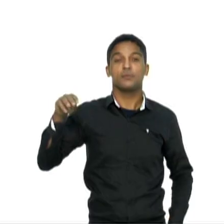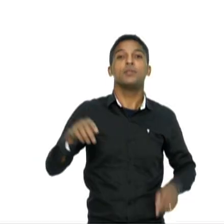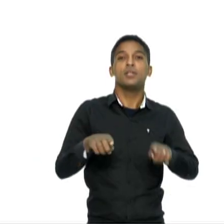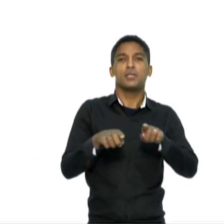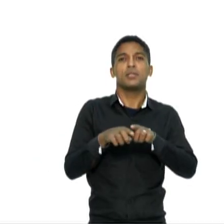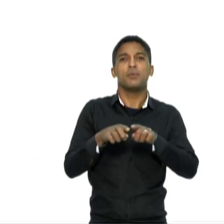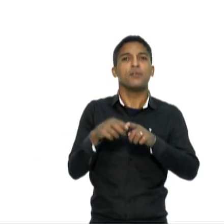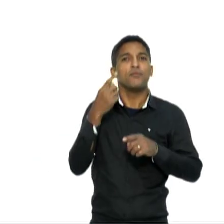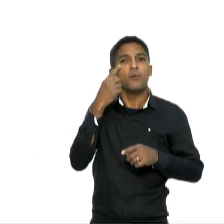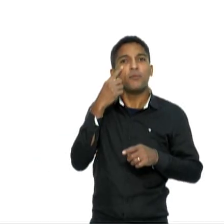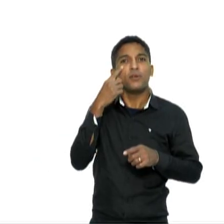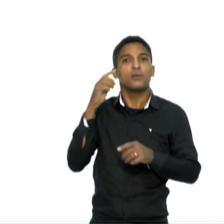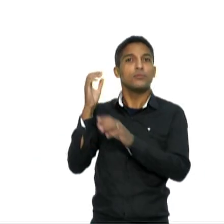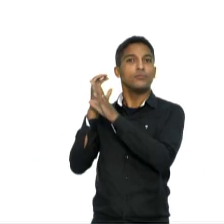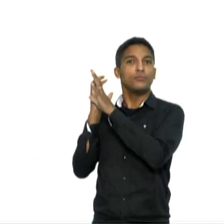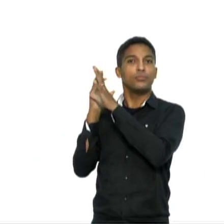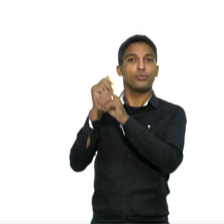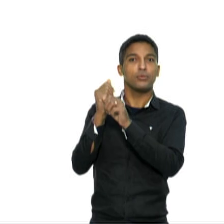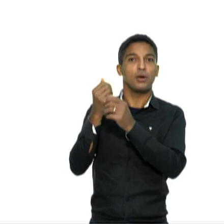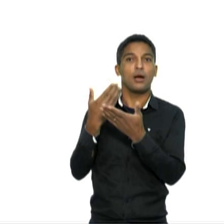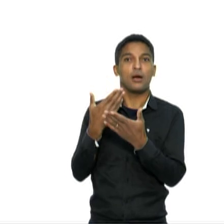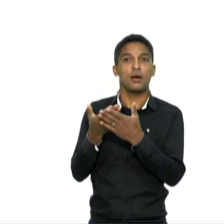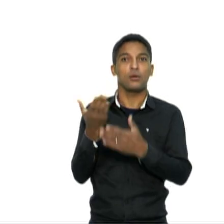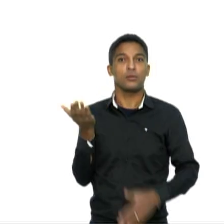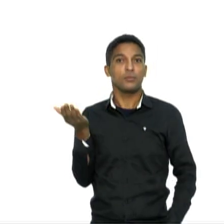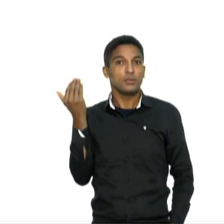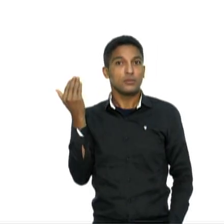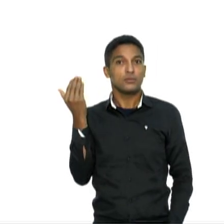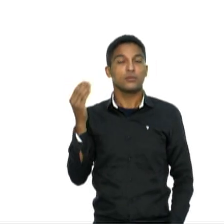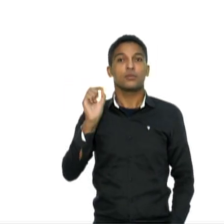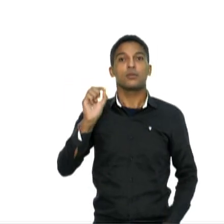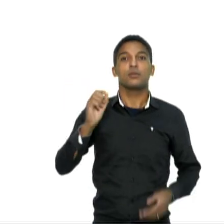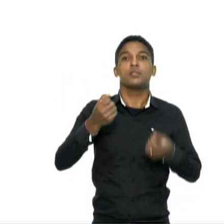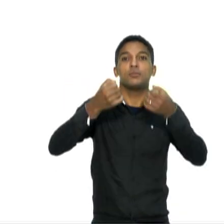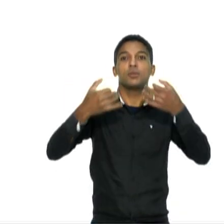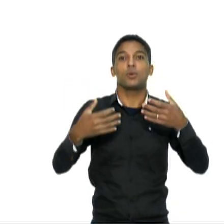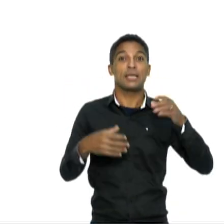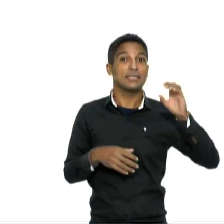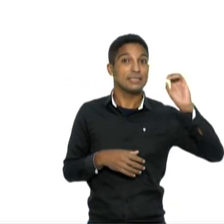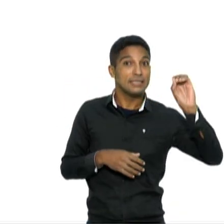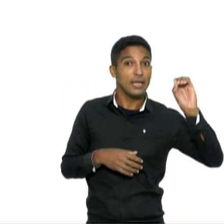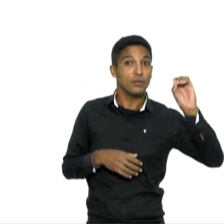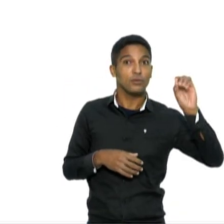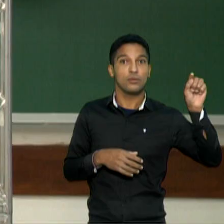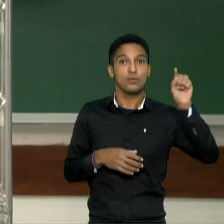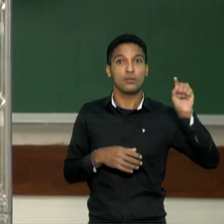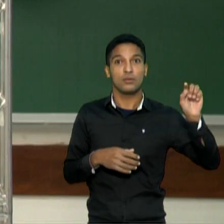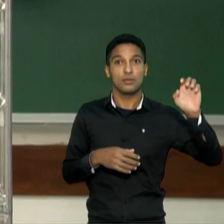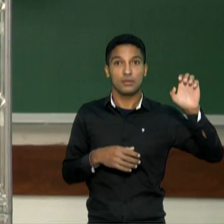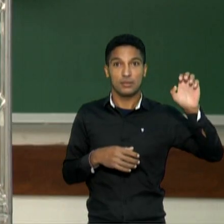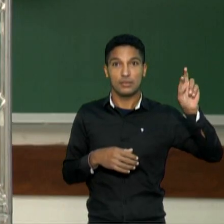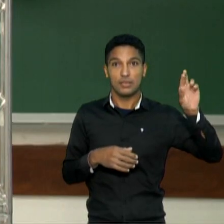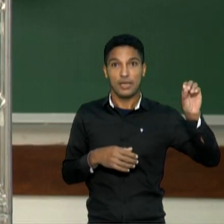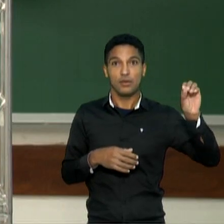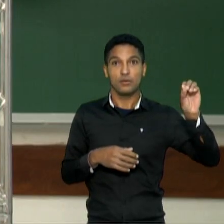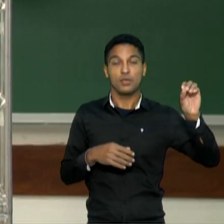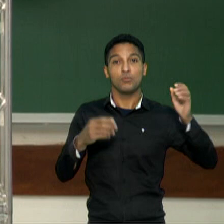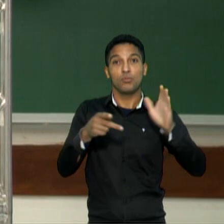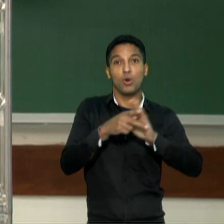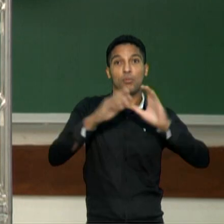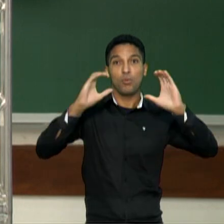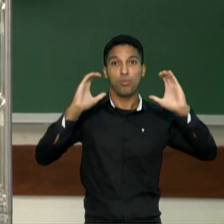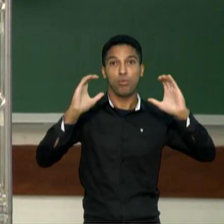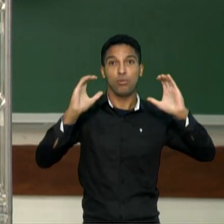para a gente, né, na aula anterior foi falado sobre zero da função afim e a gente vai fazer alguns exercícios sobre